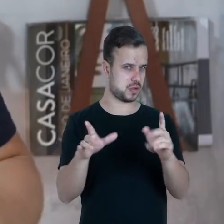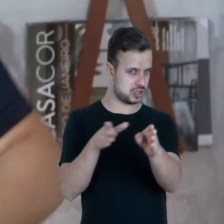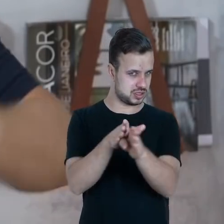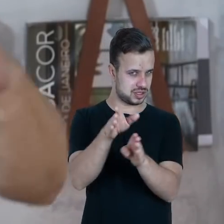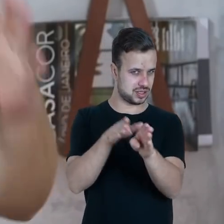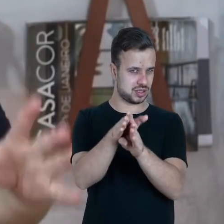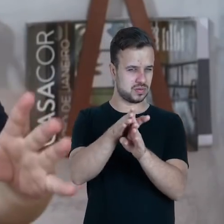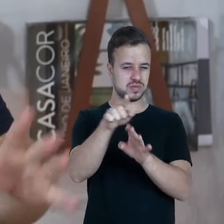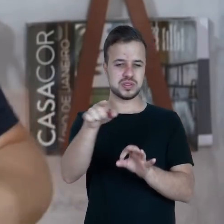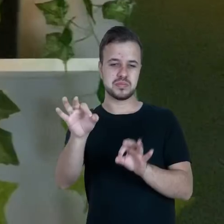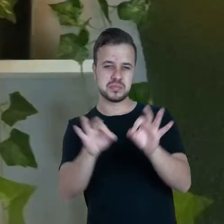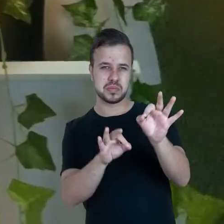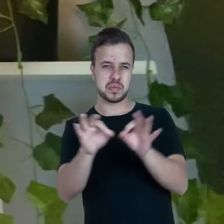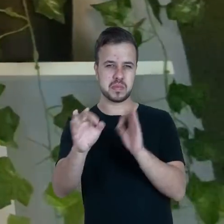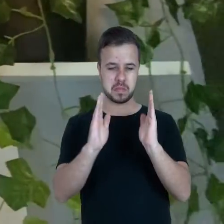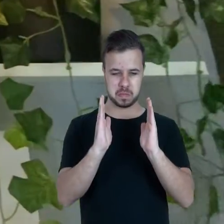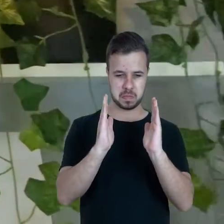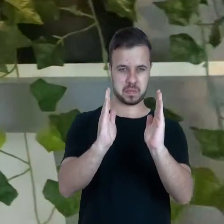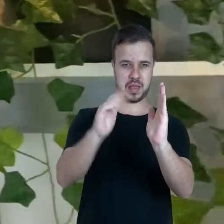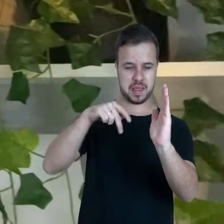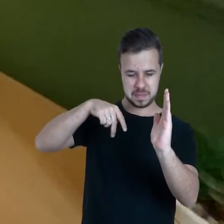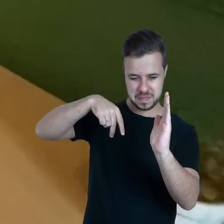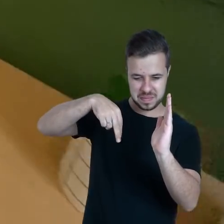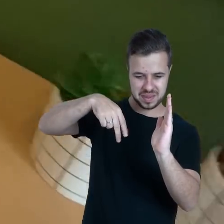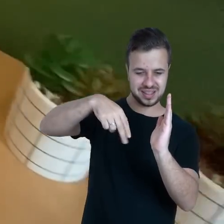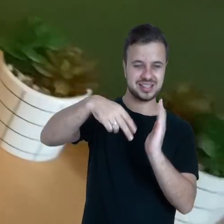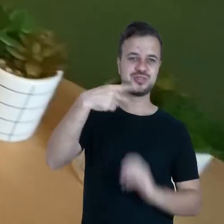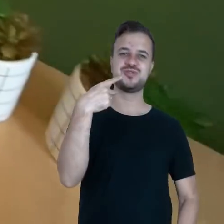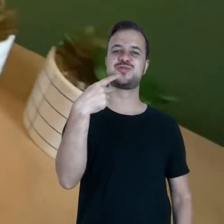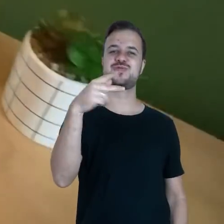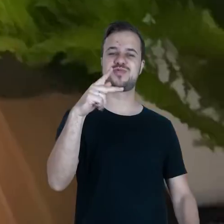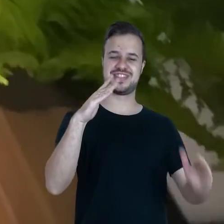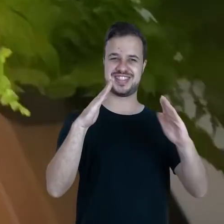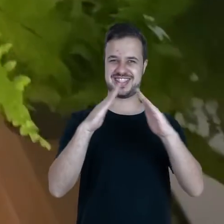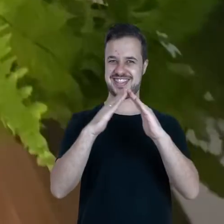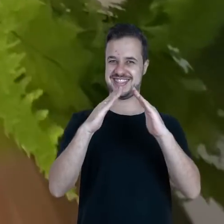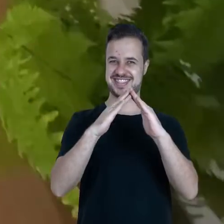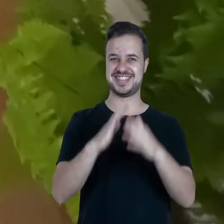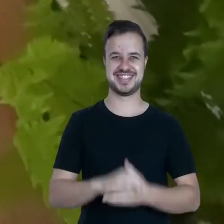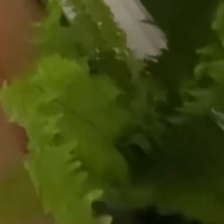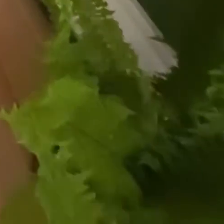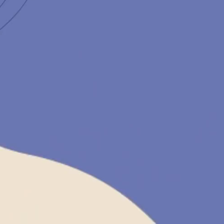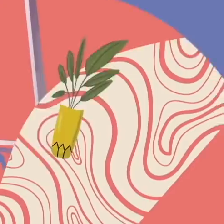No vídeo de hoje eu vou te dar dicas para você decorar o corredor da sua casa.